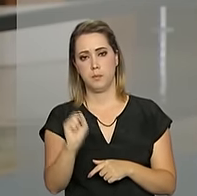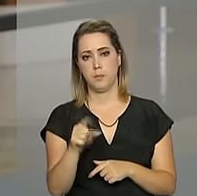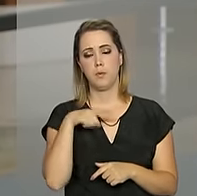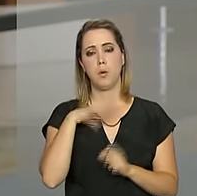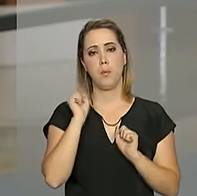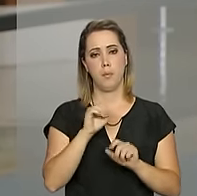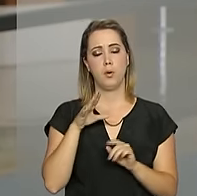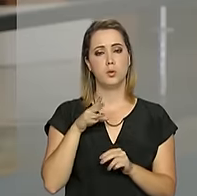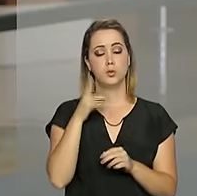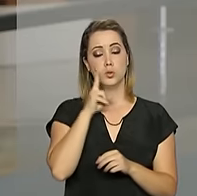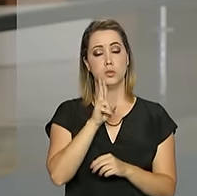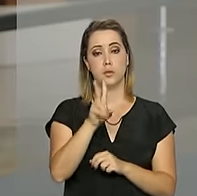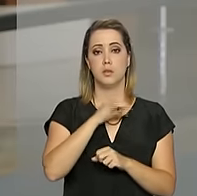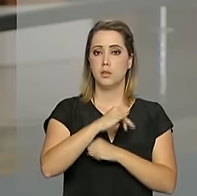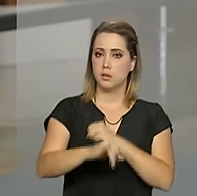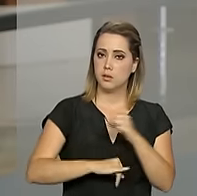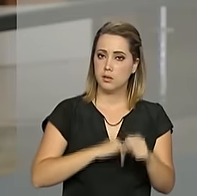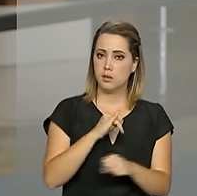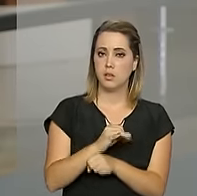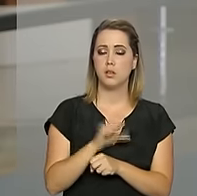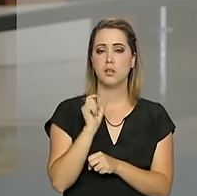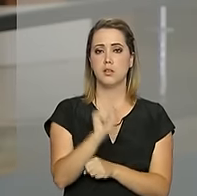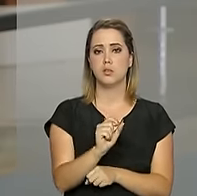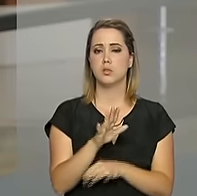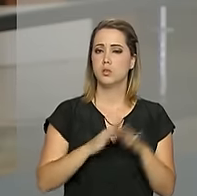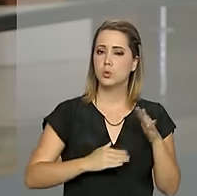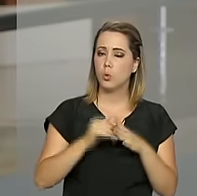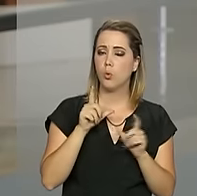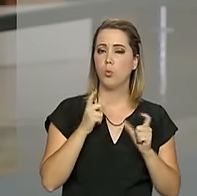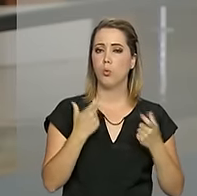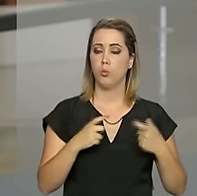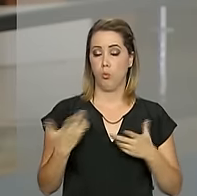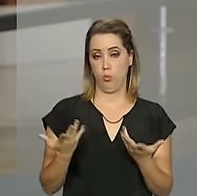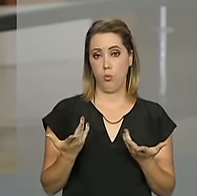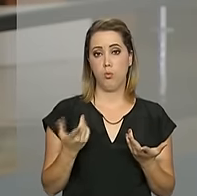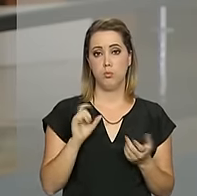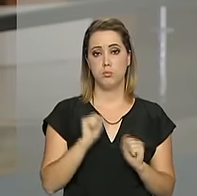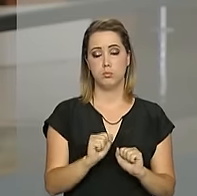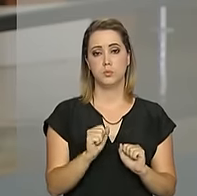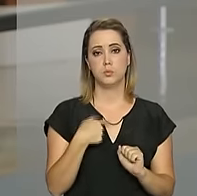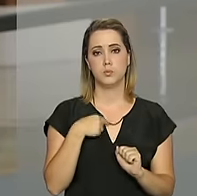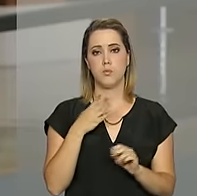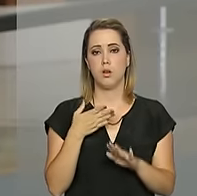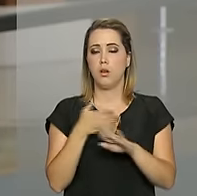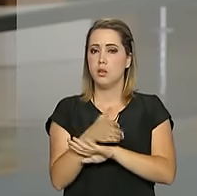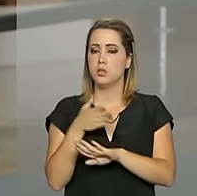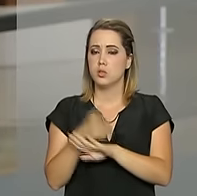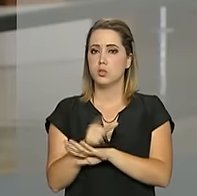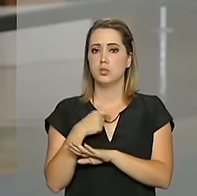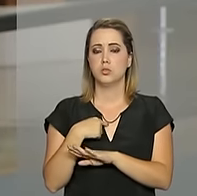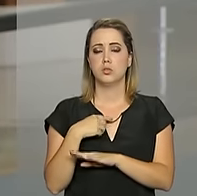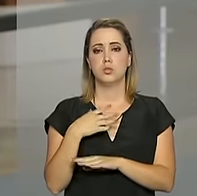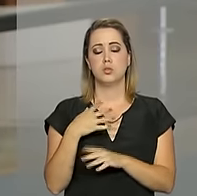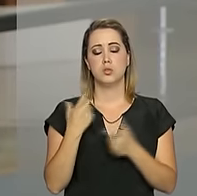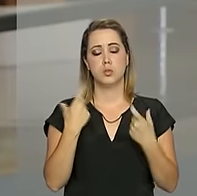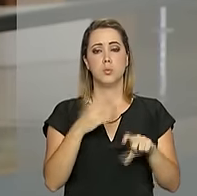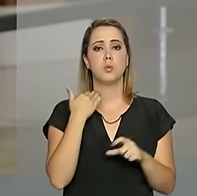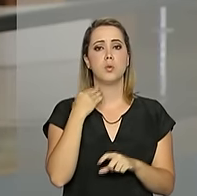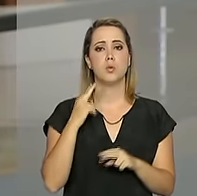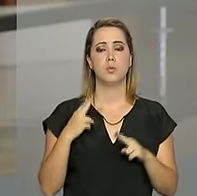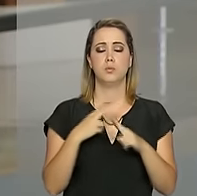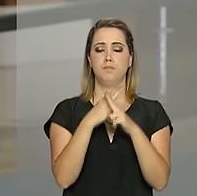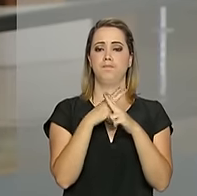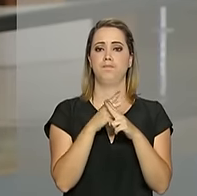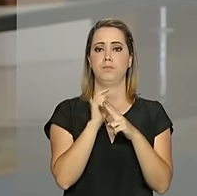podem acessar e consultar essas contas de algumas maneiras. Eles podem ir direto a uma agência da Caixa Econômica